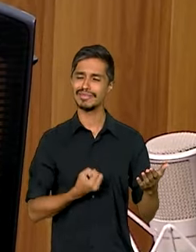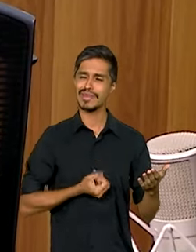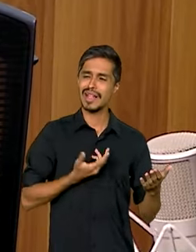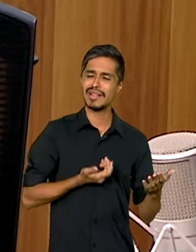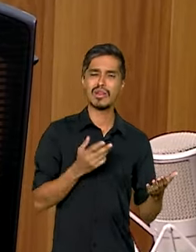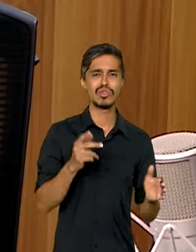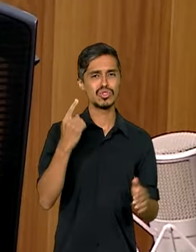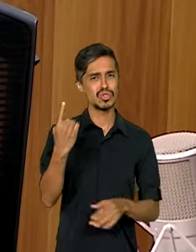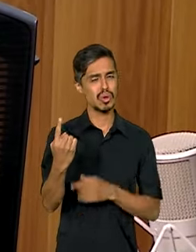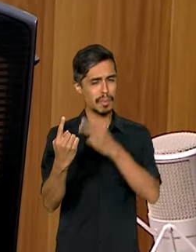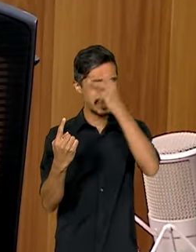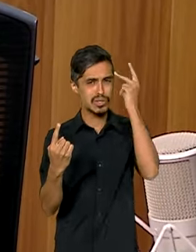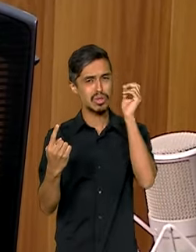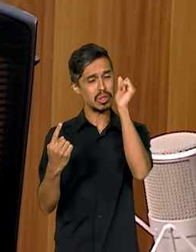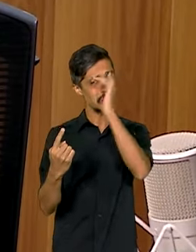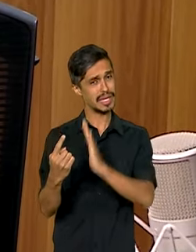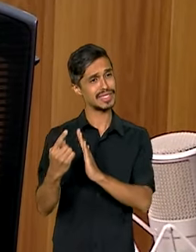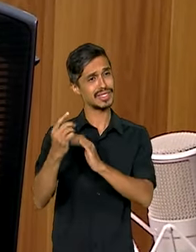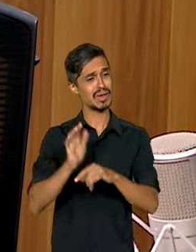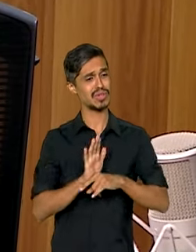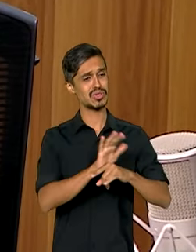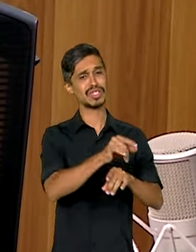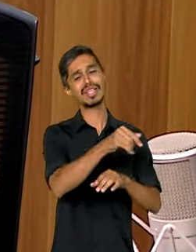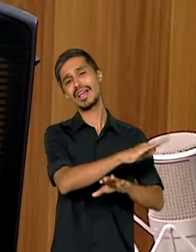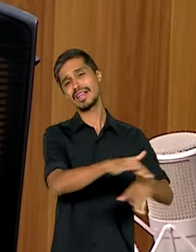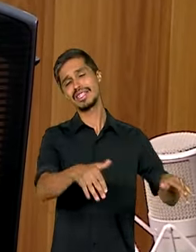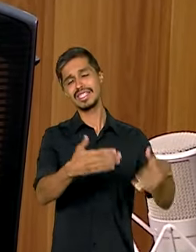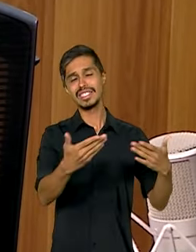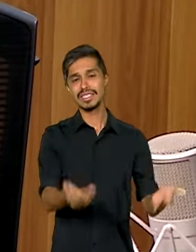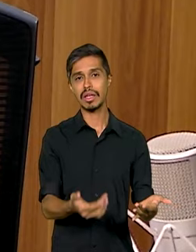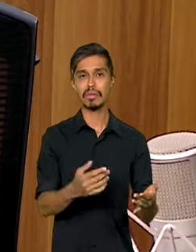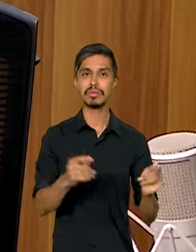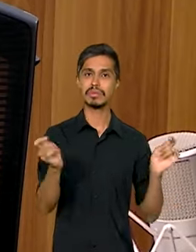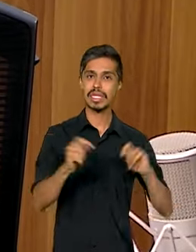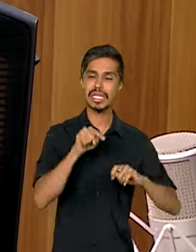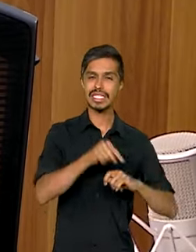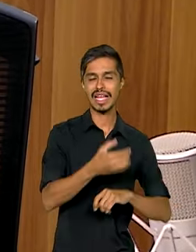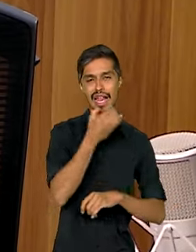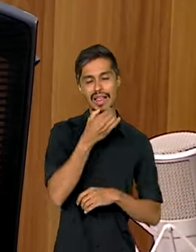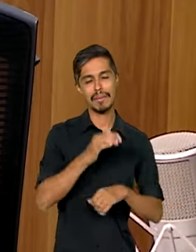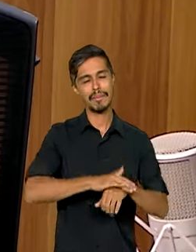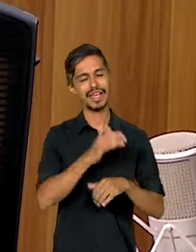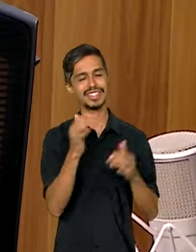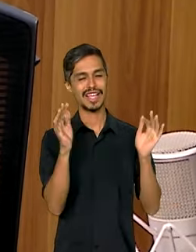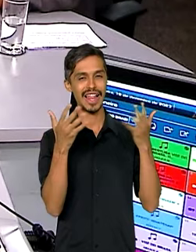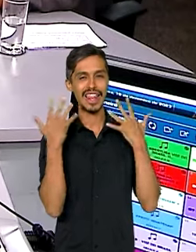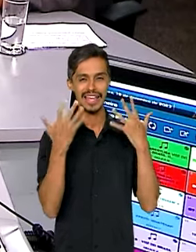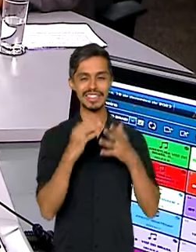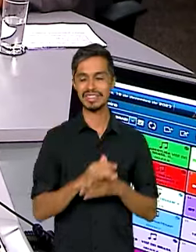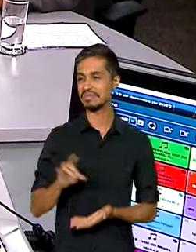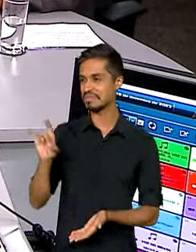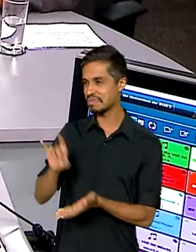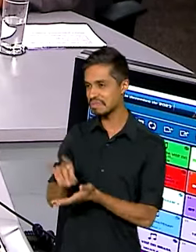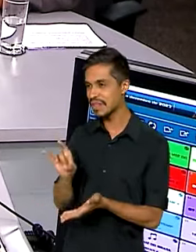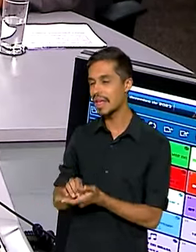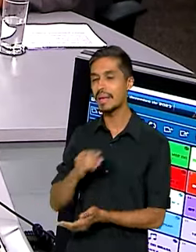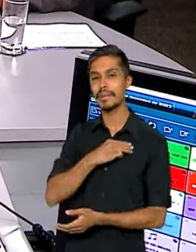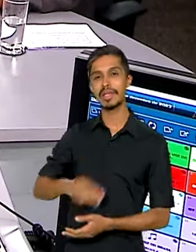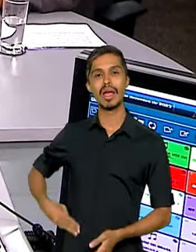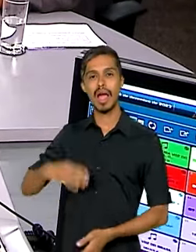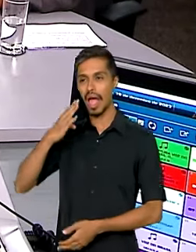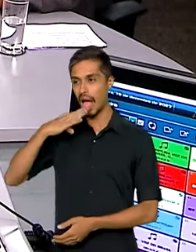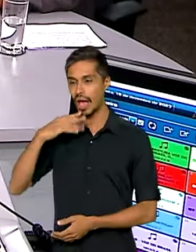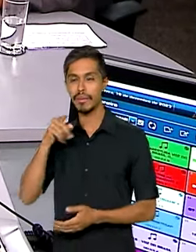brasileira tenha proporcionado que esse Natal também seja um pouquinho mais alegre Tá certo Ministro Paulo